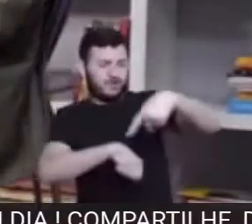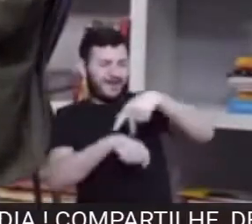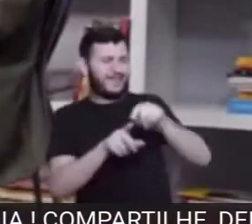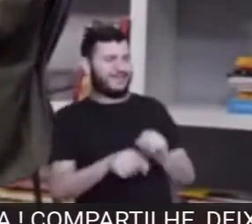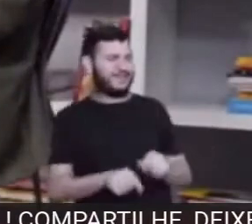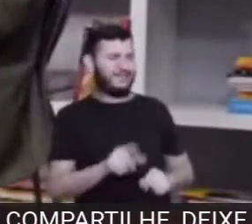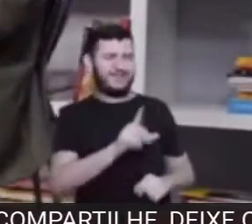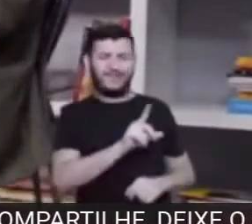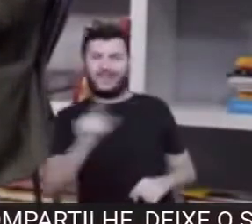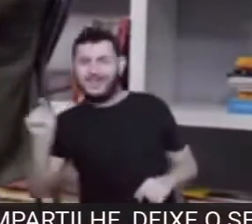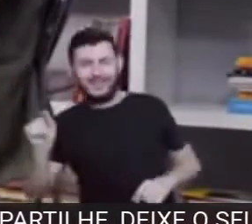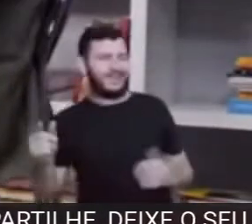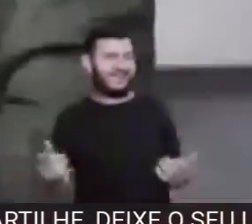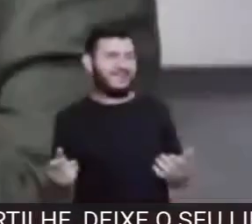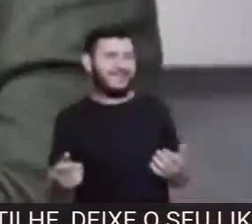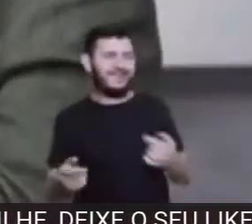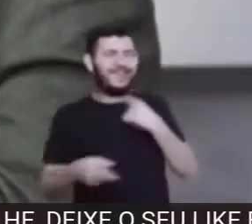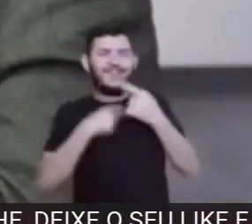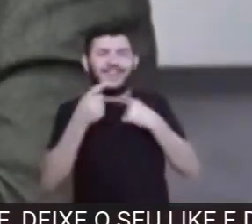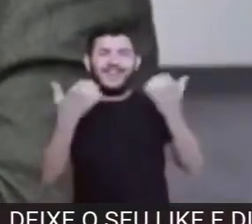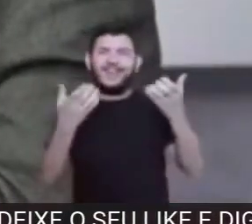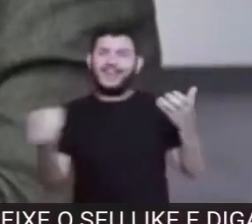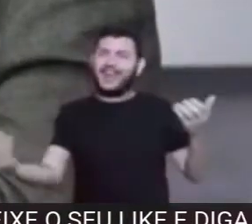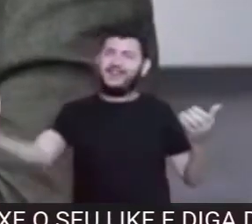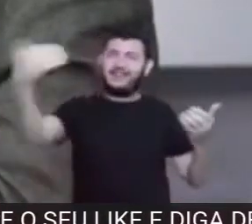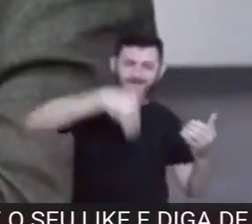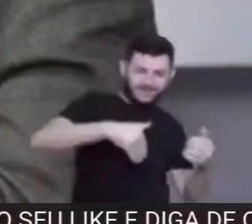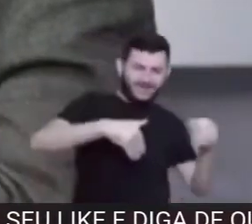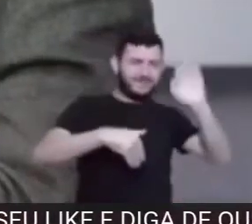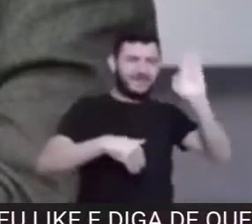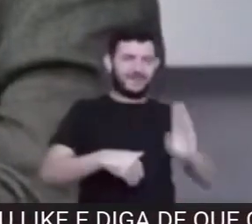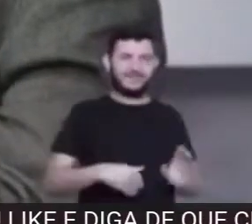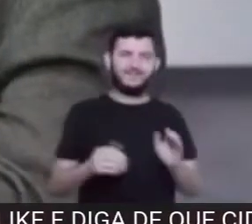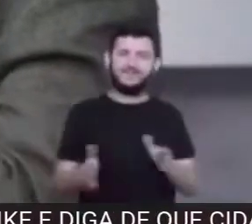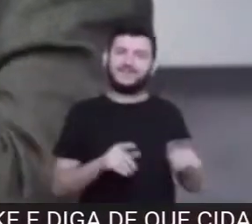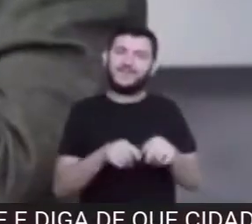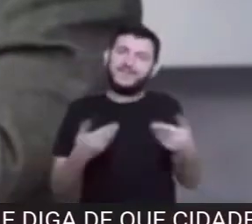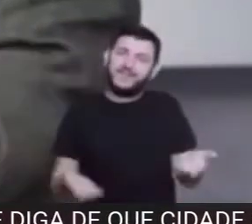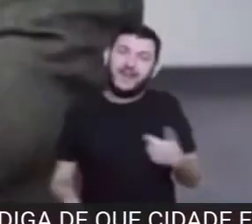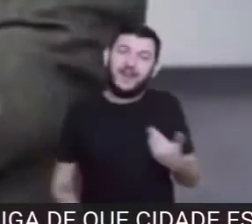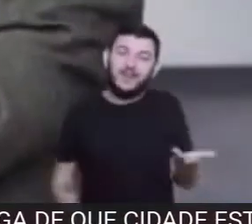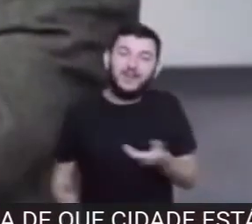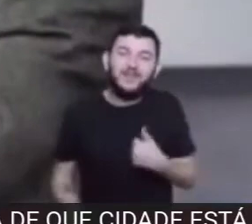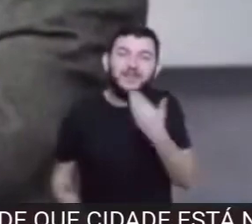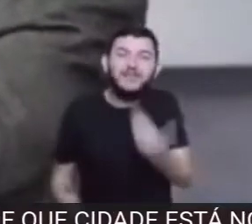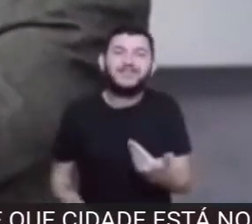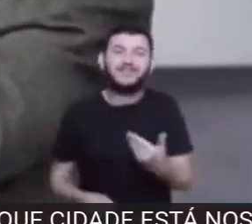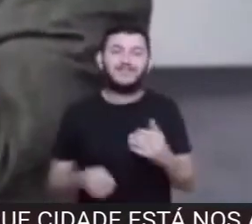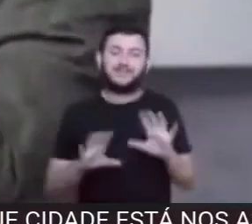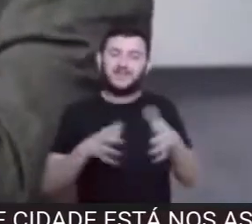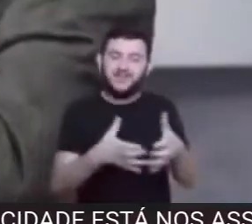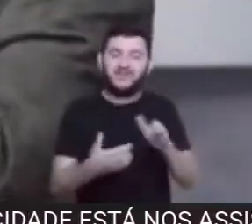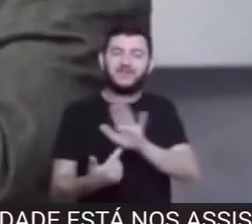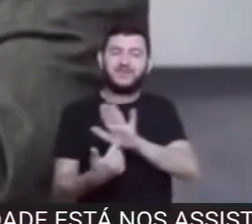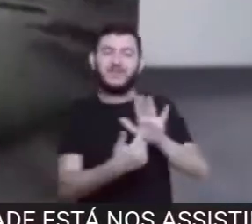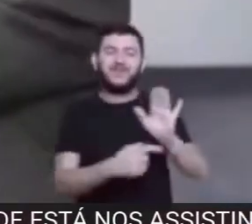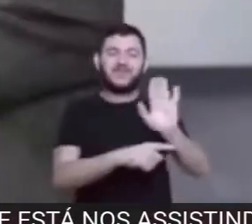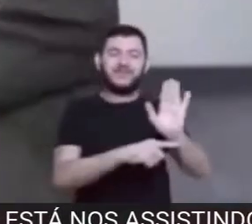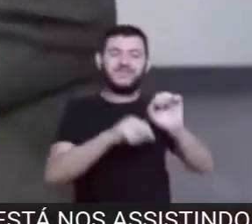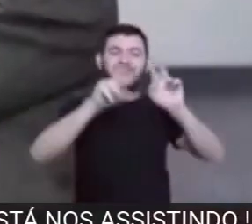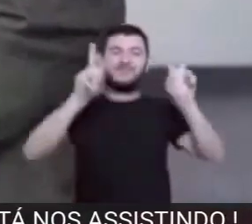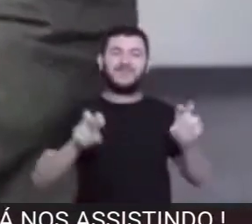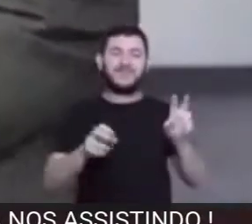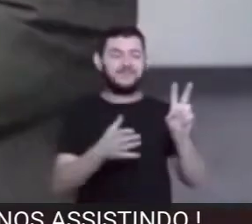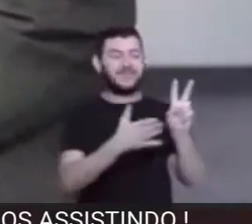queria pedir para a nossa produção rodar um vídeo sobre indígena, para que a gente possa tratar de uma questão que está aí, que é